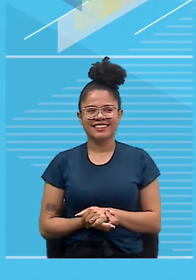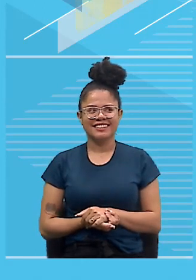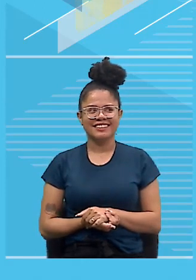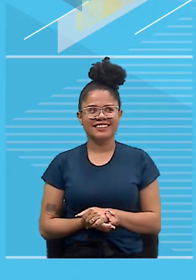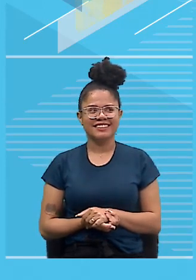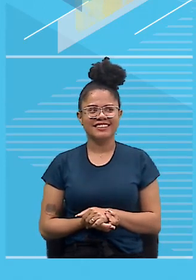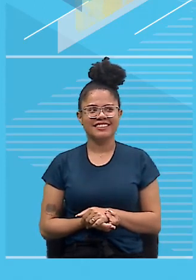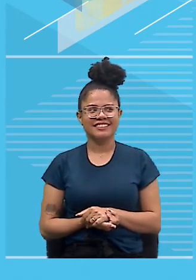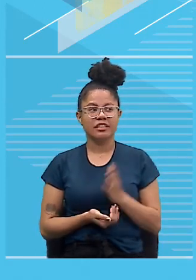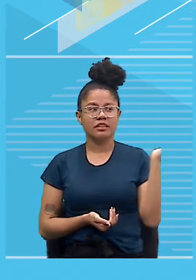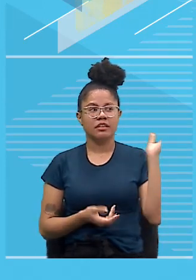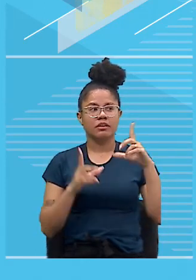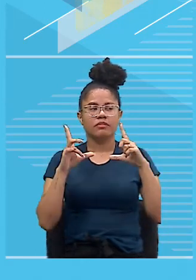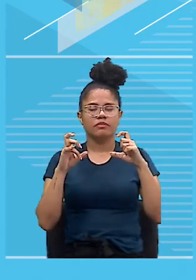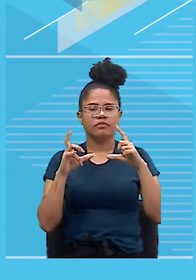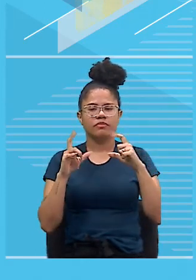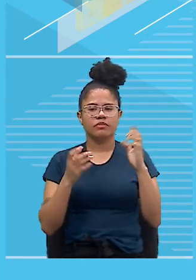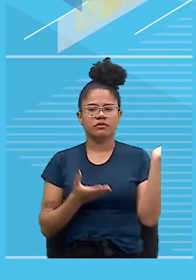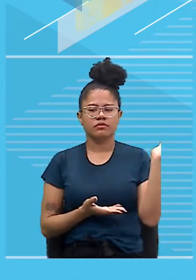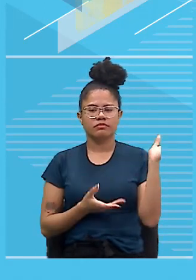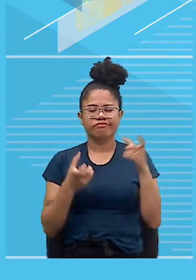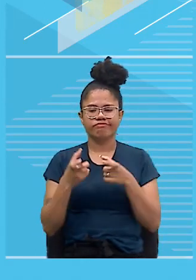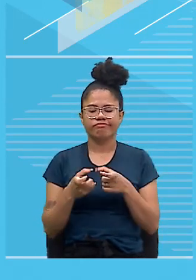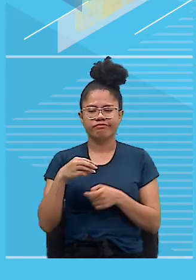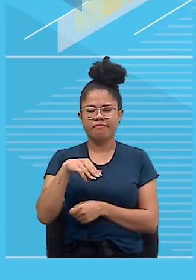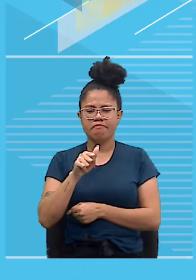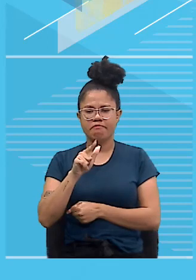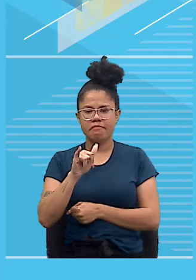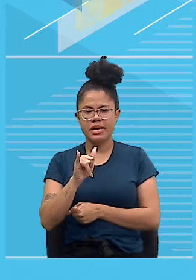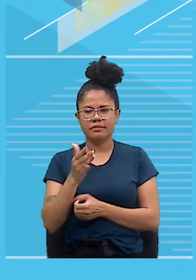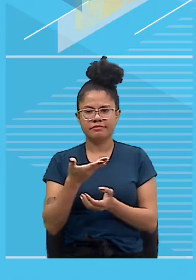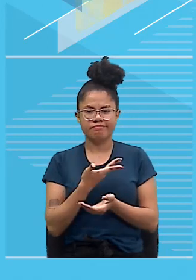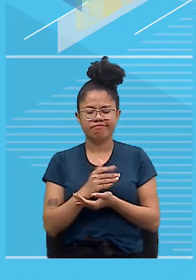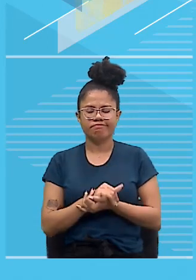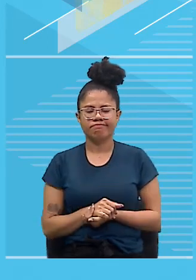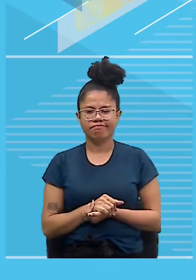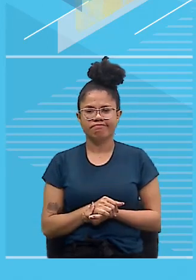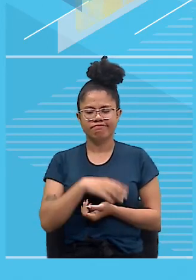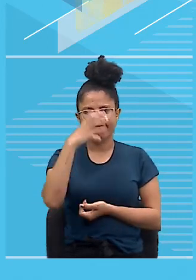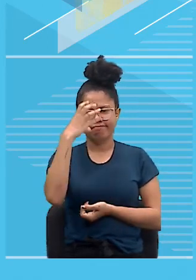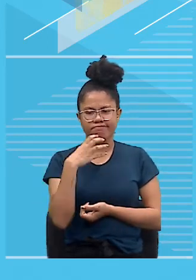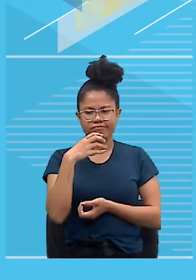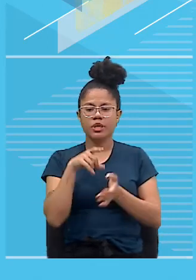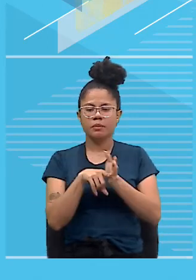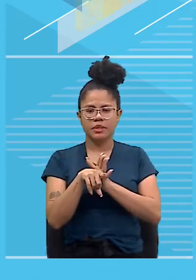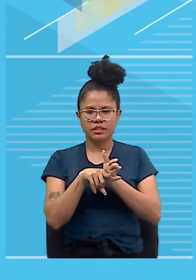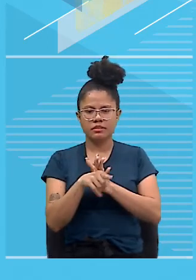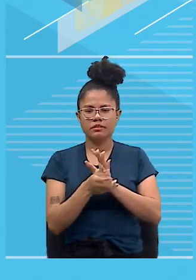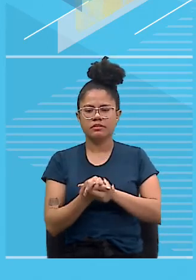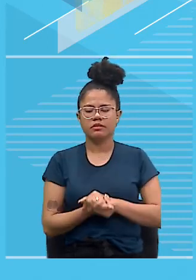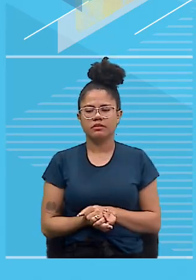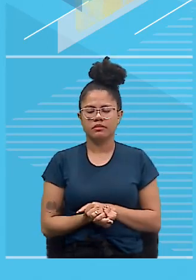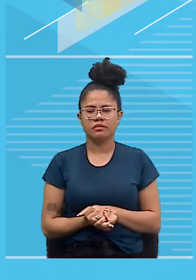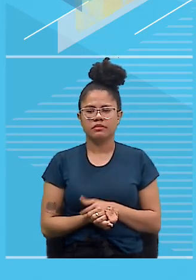E aí galera as fotos do cenário lá no Mali loucura loucura eu vou pesquisar então